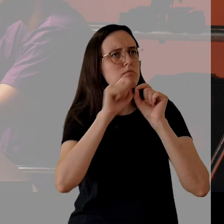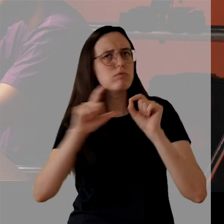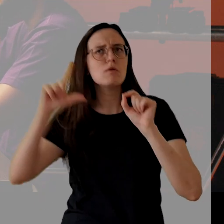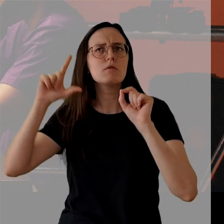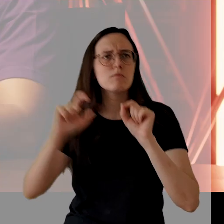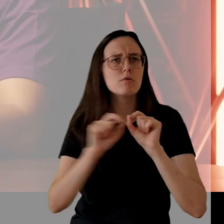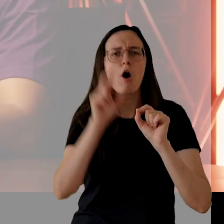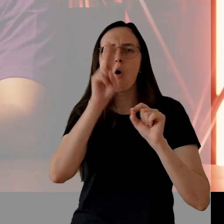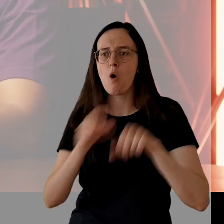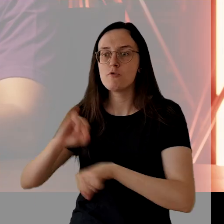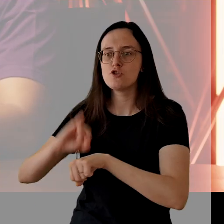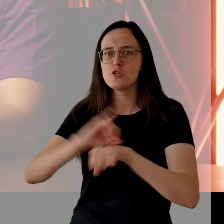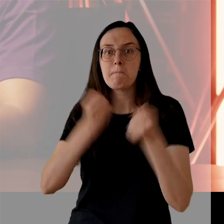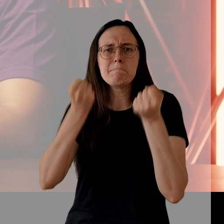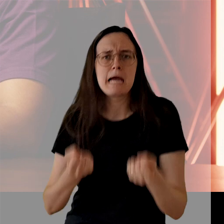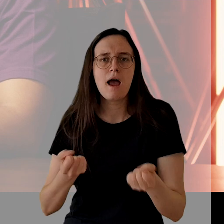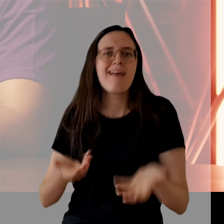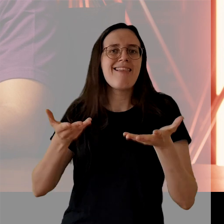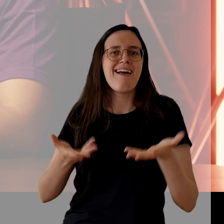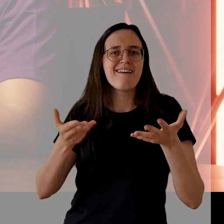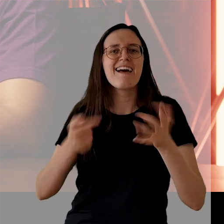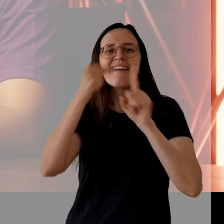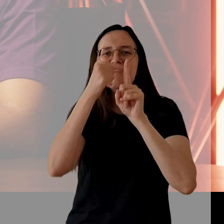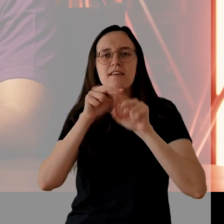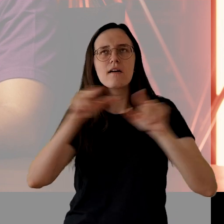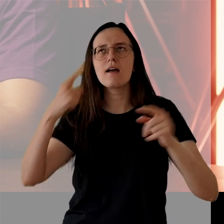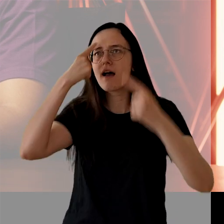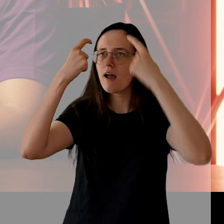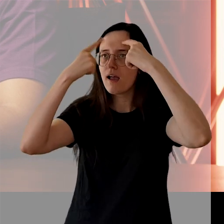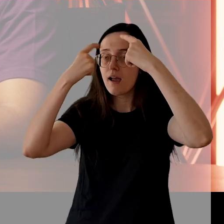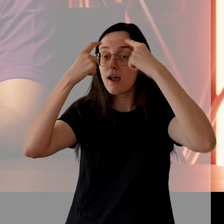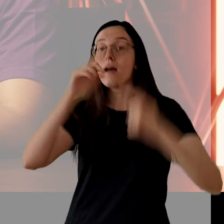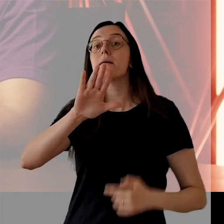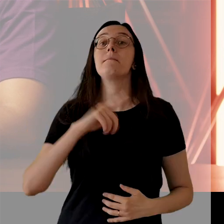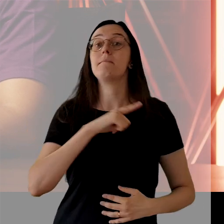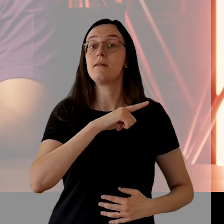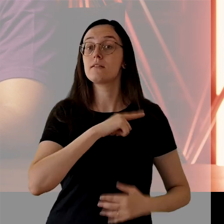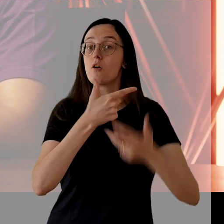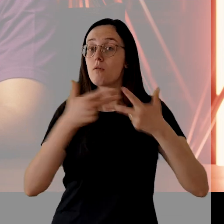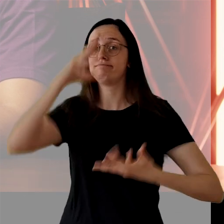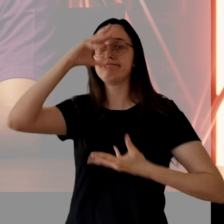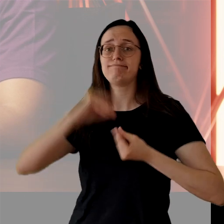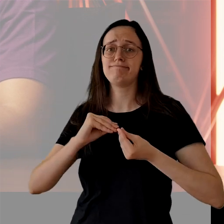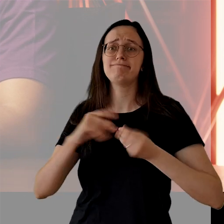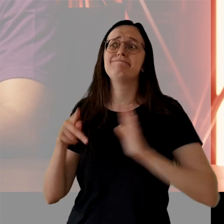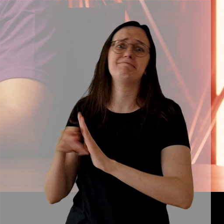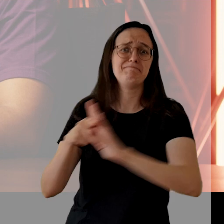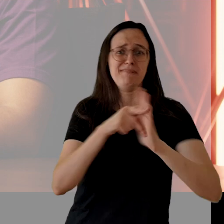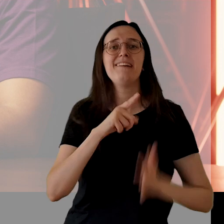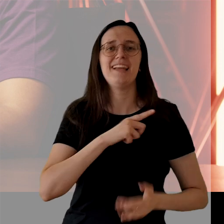usa, você tem que ter essa criatividade. Existe também um fator muito interpretativo, assim, né? De